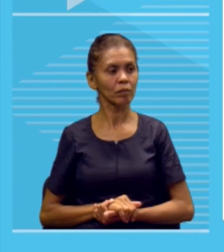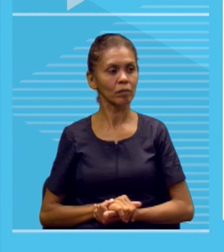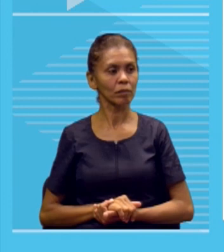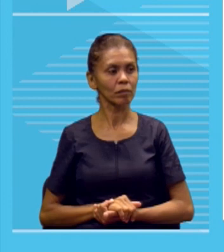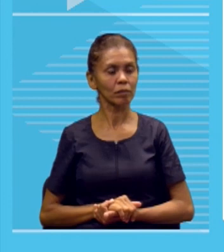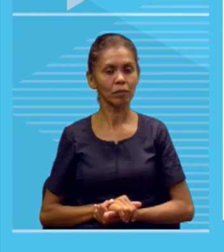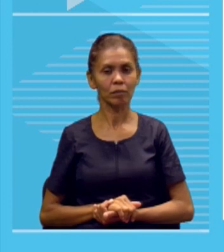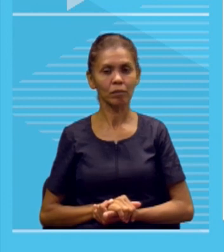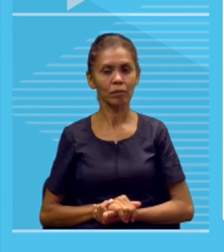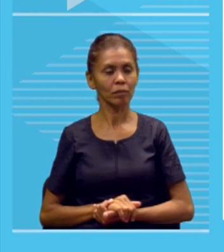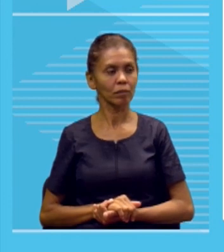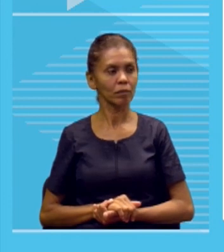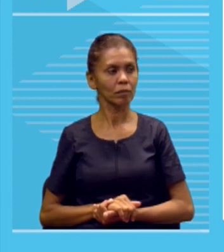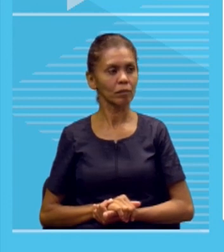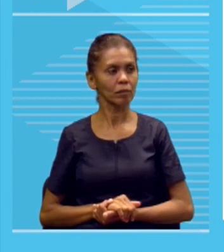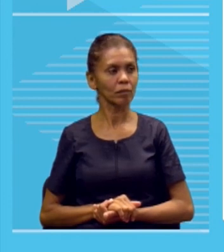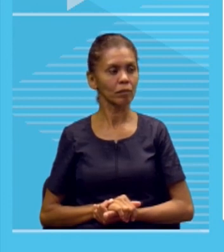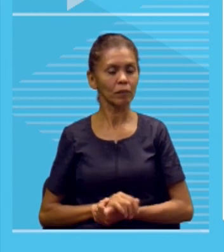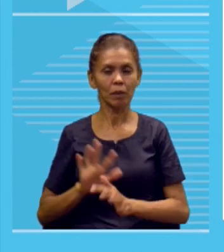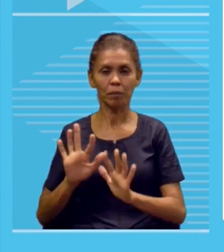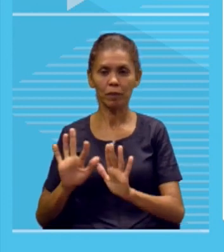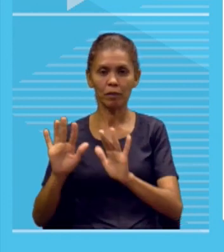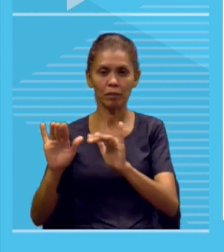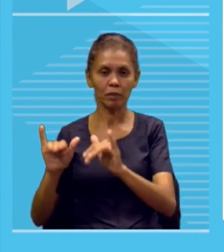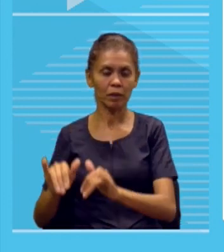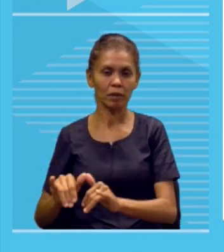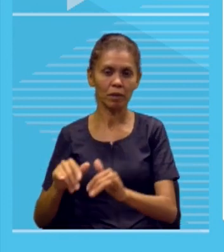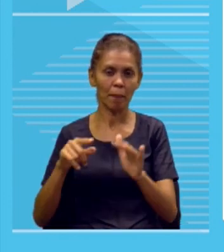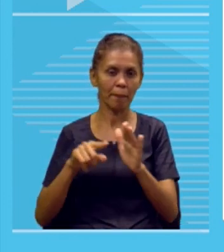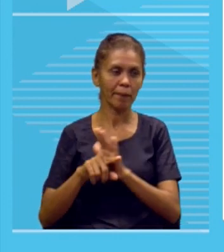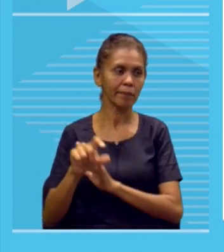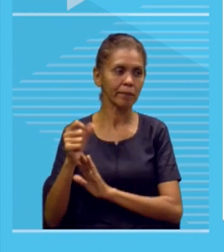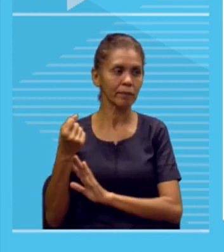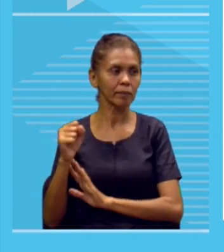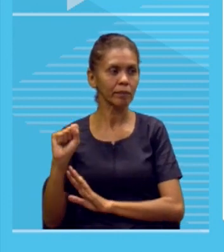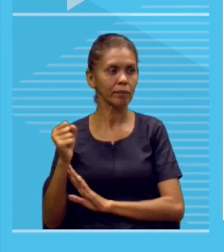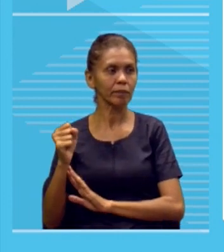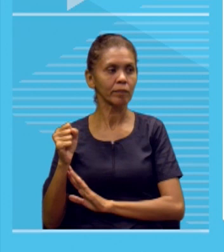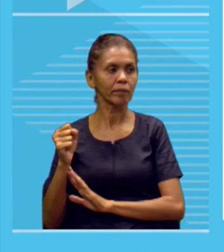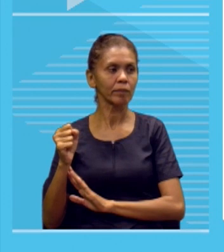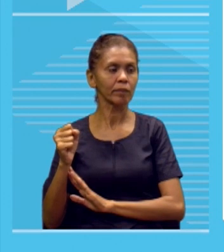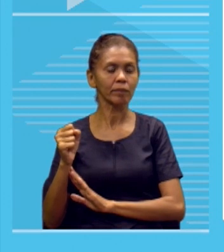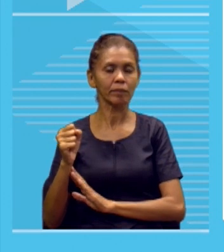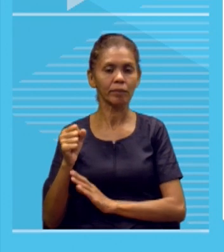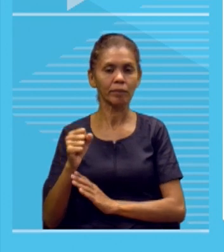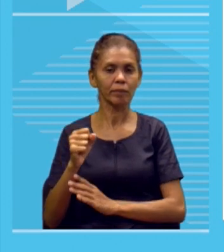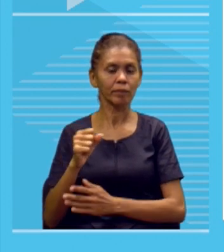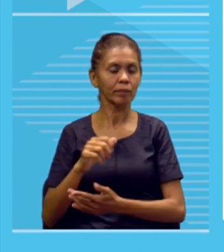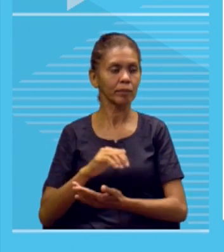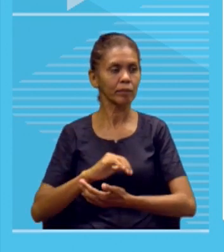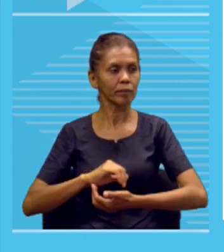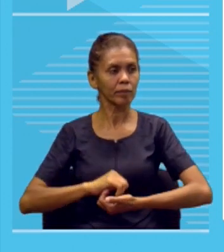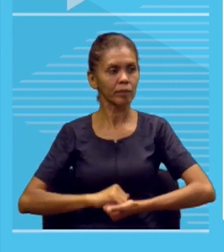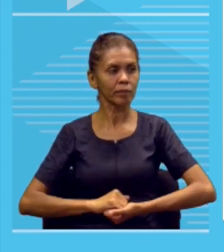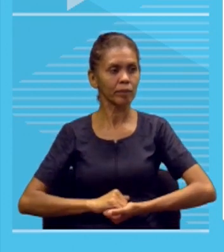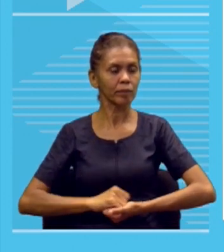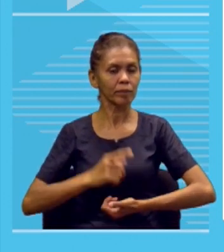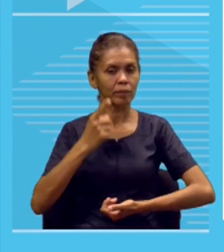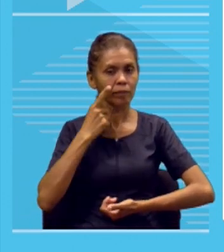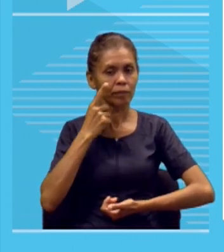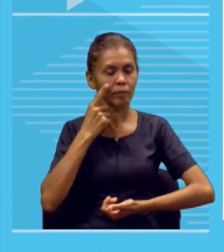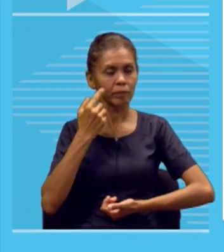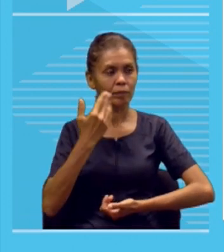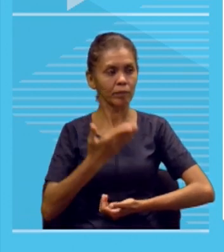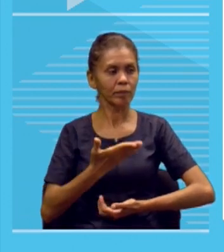gente fechar aqui a oitava questão, leia o trecho abaixo. Empreendimentos que